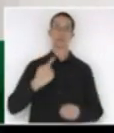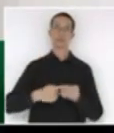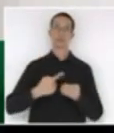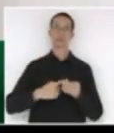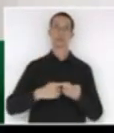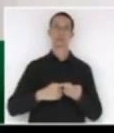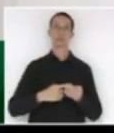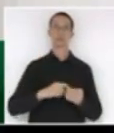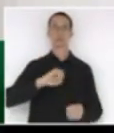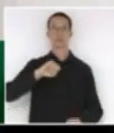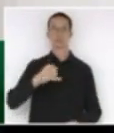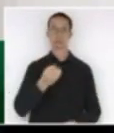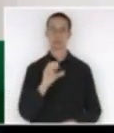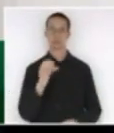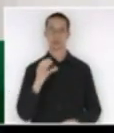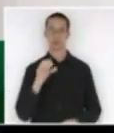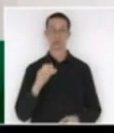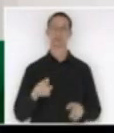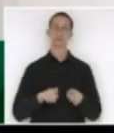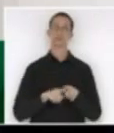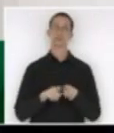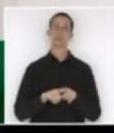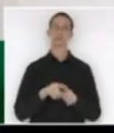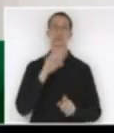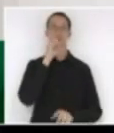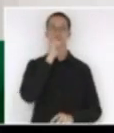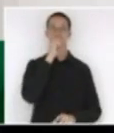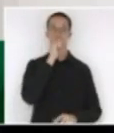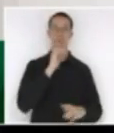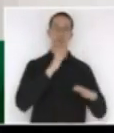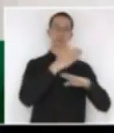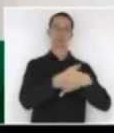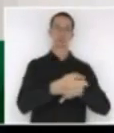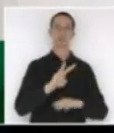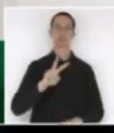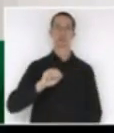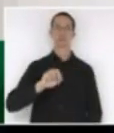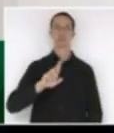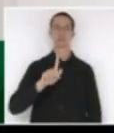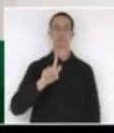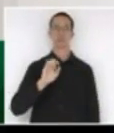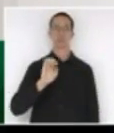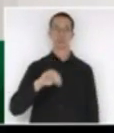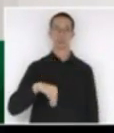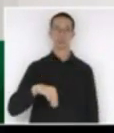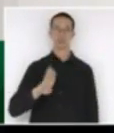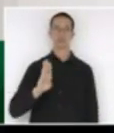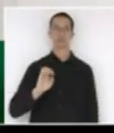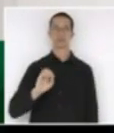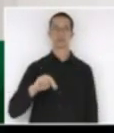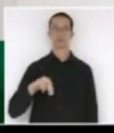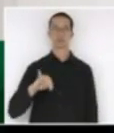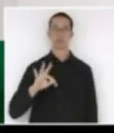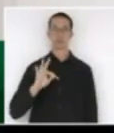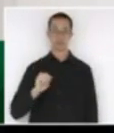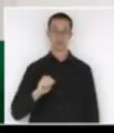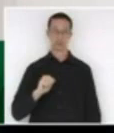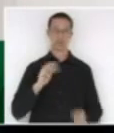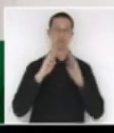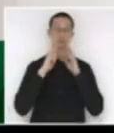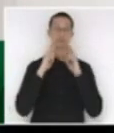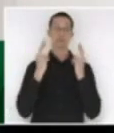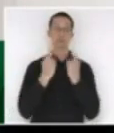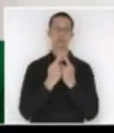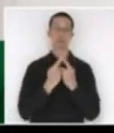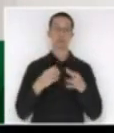especial no sábado em Vargem Bonita, quando estivemos reunidos com a comunidade da Campina da